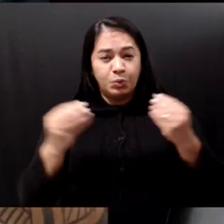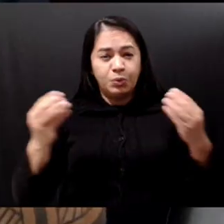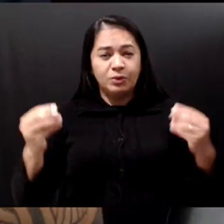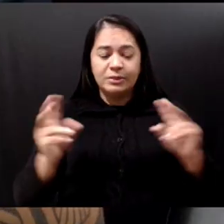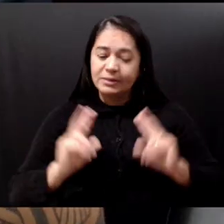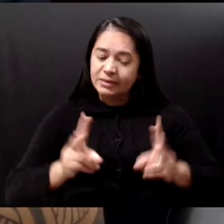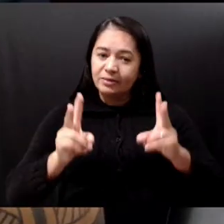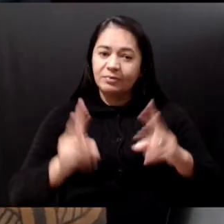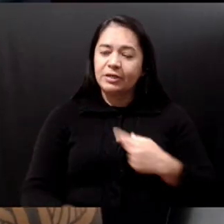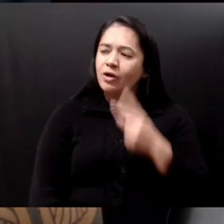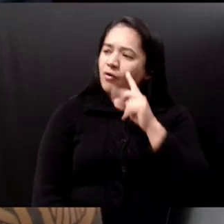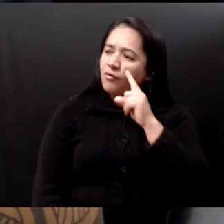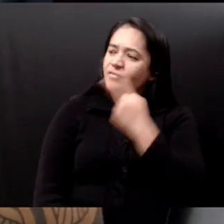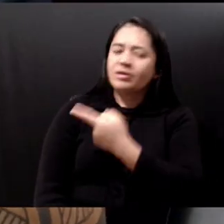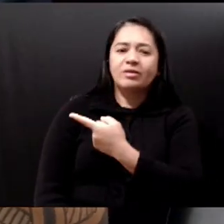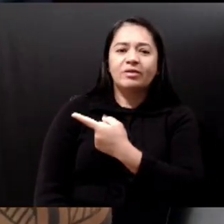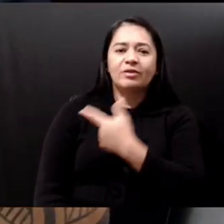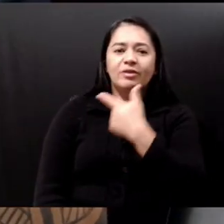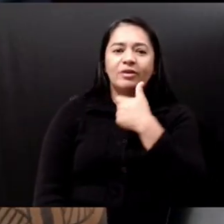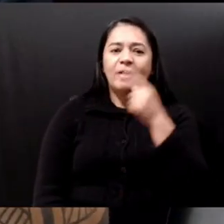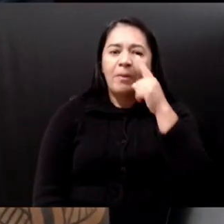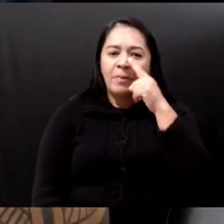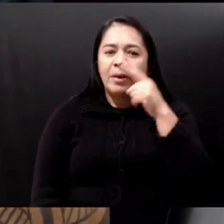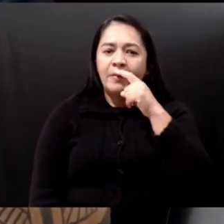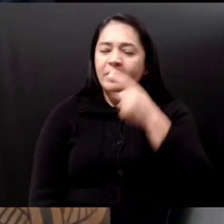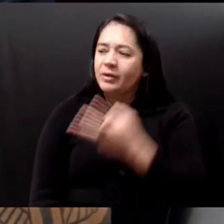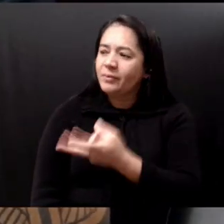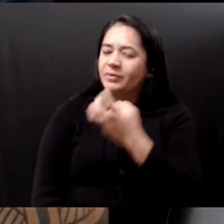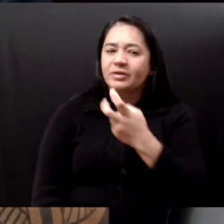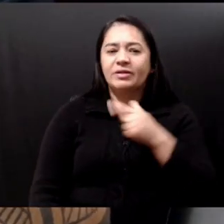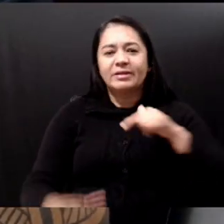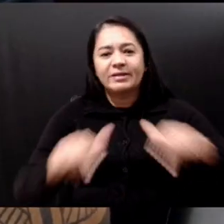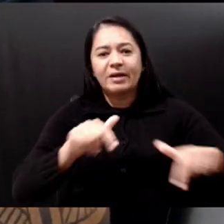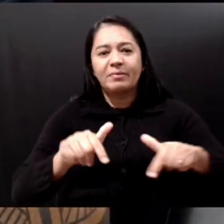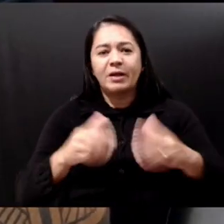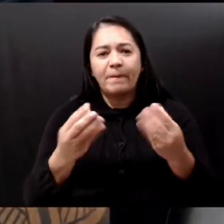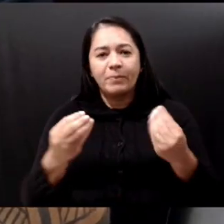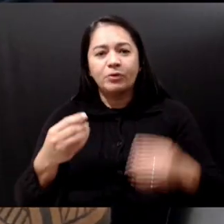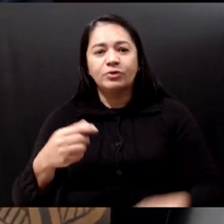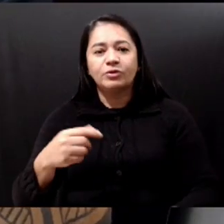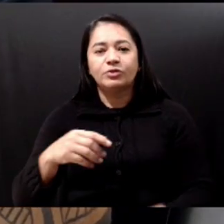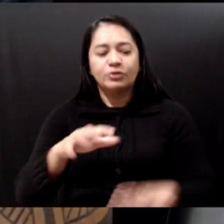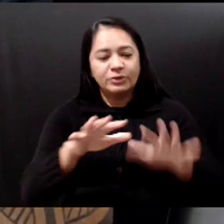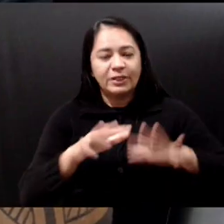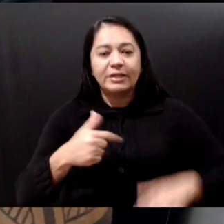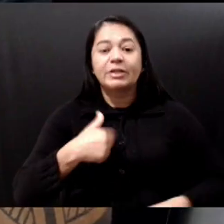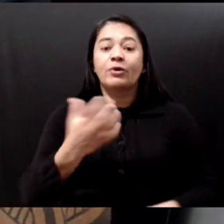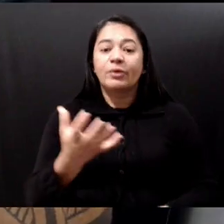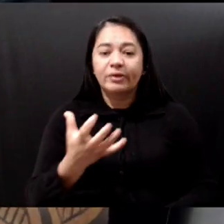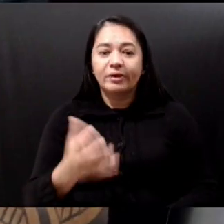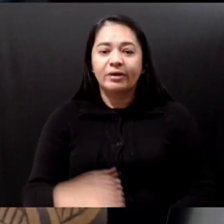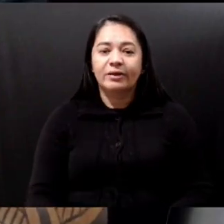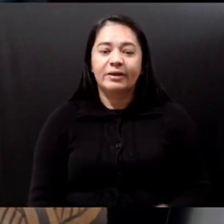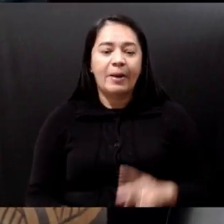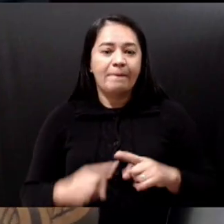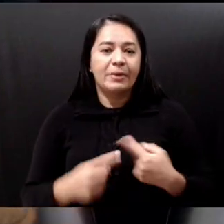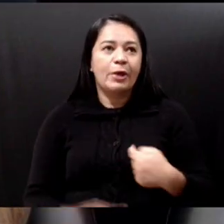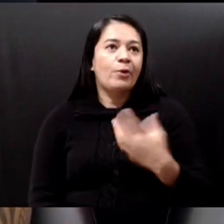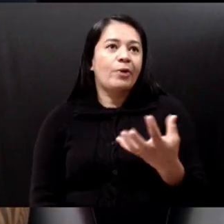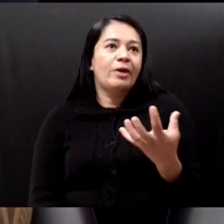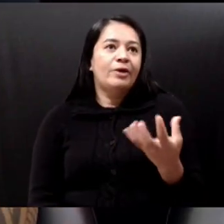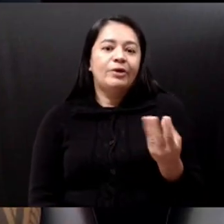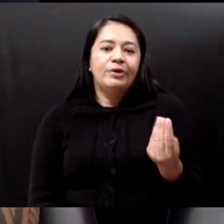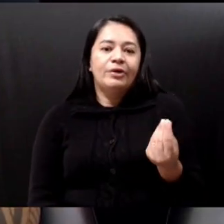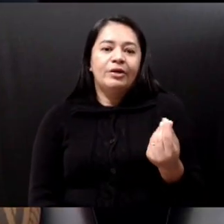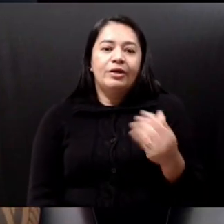neles aquilo que eu queria fazer, que era trabalhar Uhum. muito com aquilo que eu quisesse. E Uau. o que eu quero não é o que eu faço hoje, não me